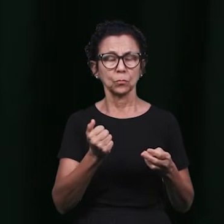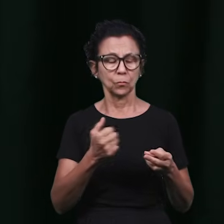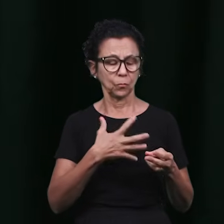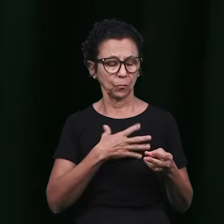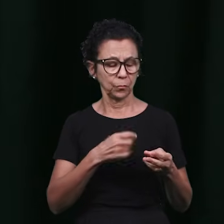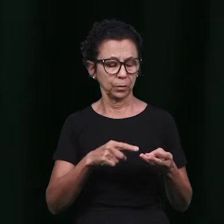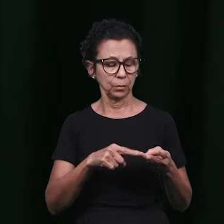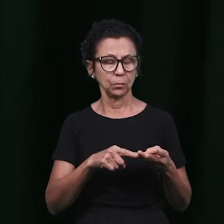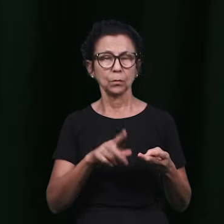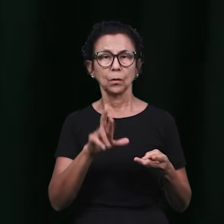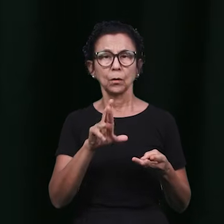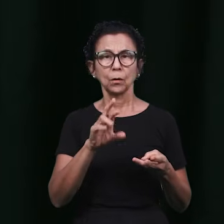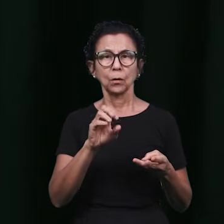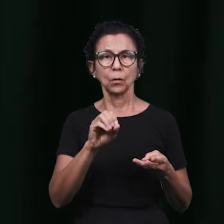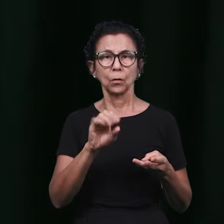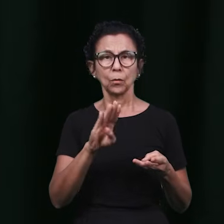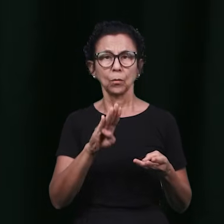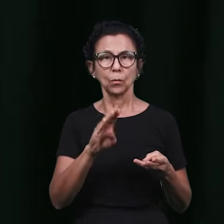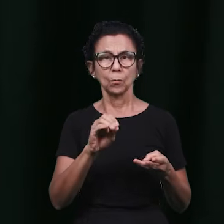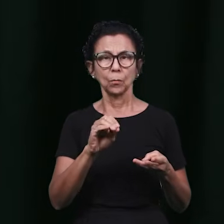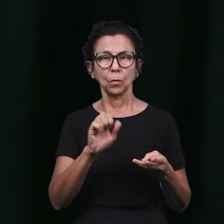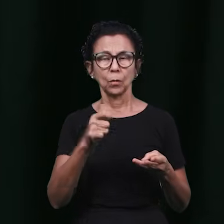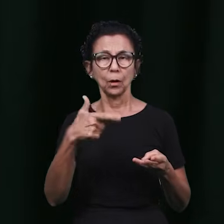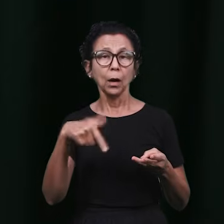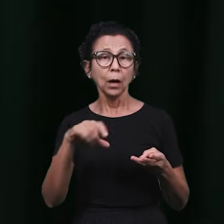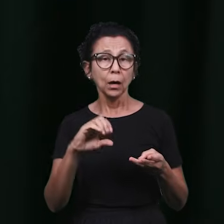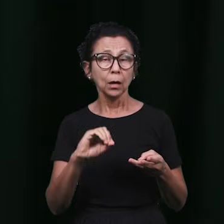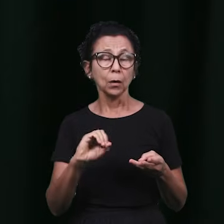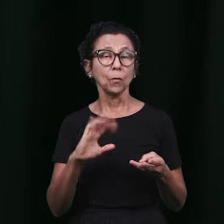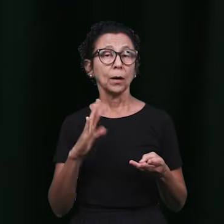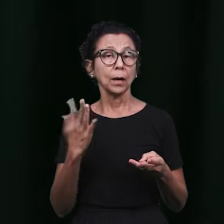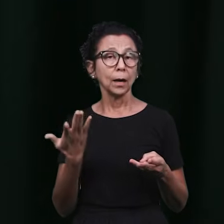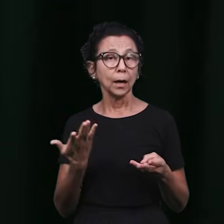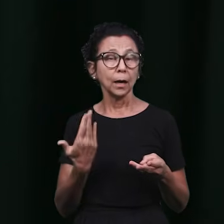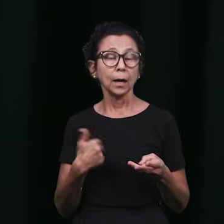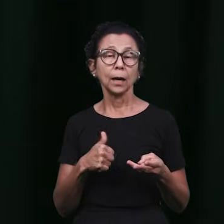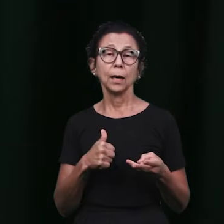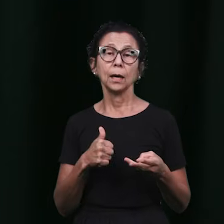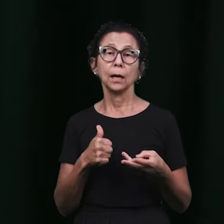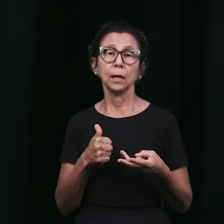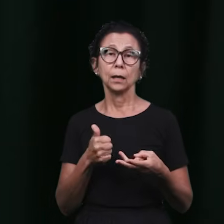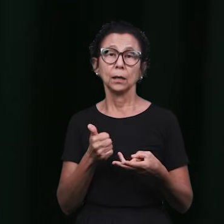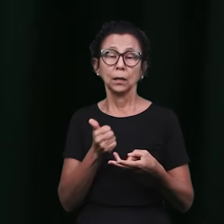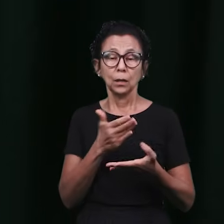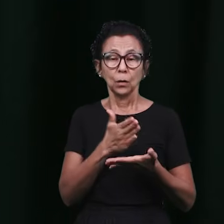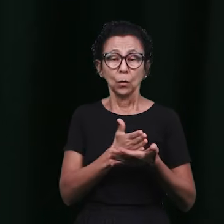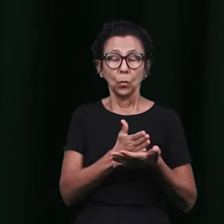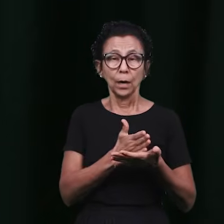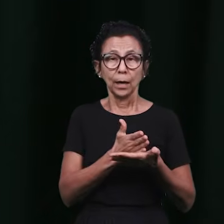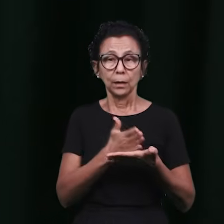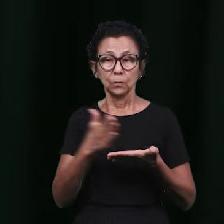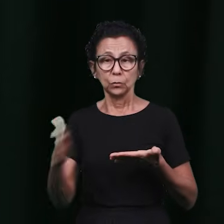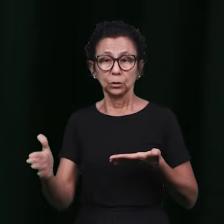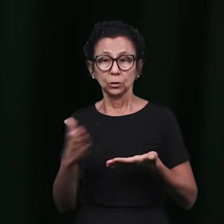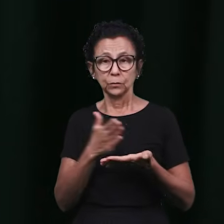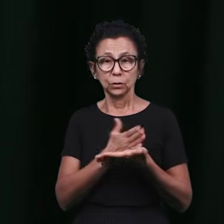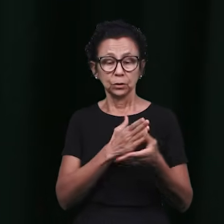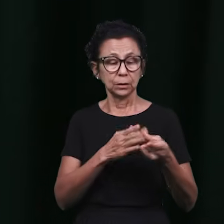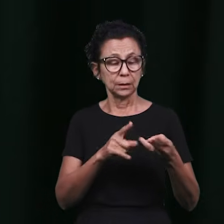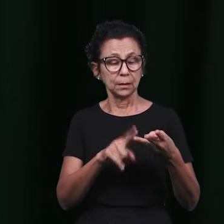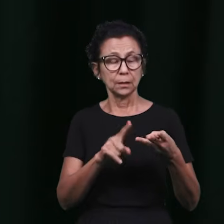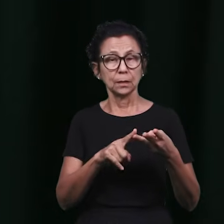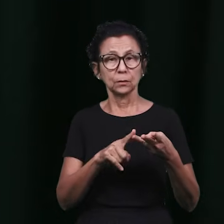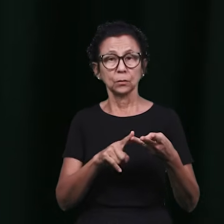acabou havendo uma divisão no reino. Roboão ficou com o Reino do Sul, Judá e Benjamim,